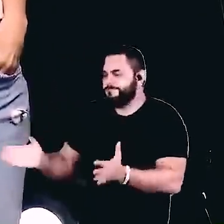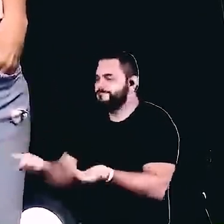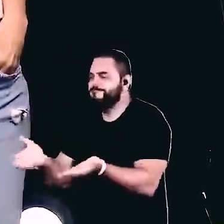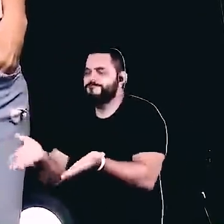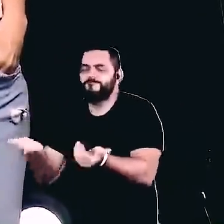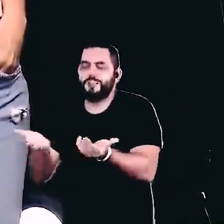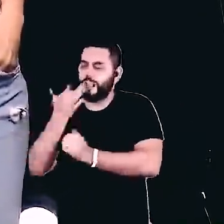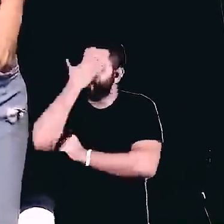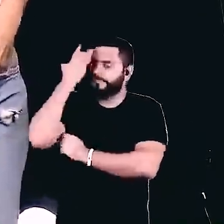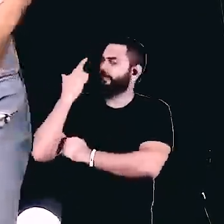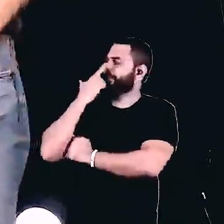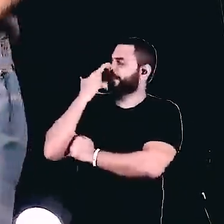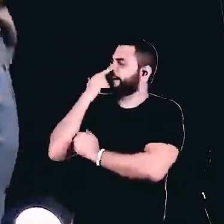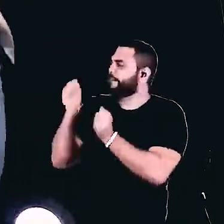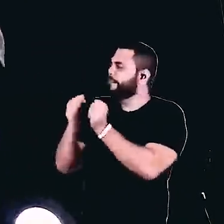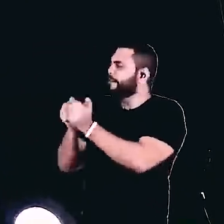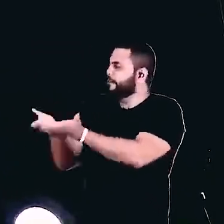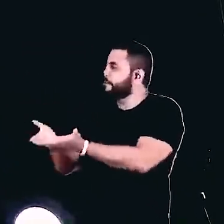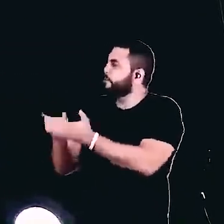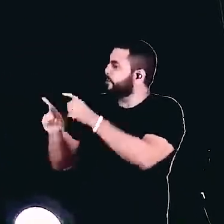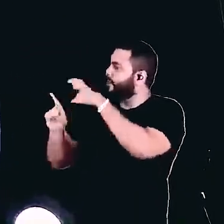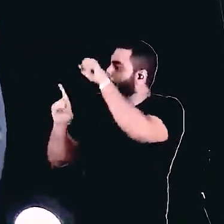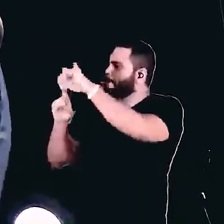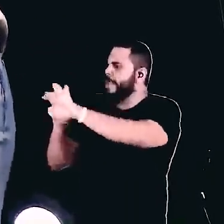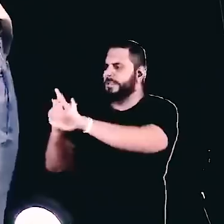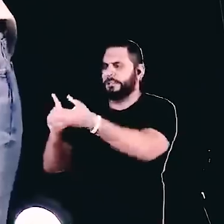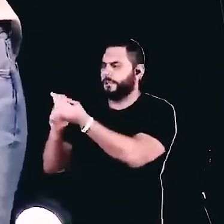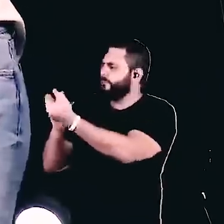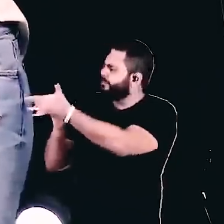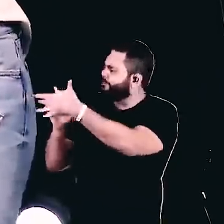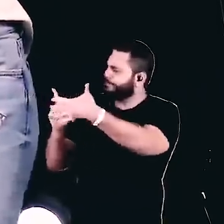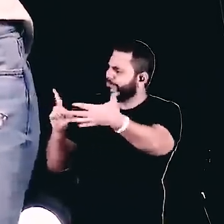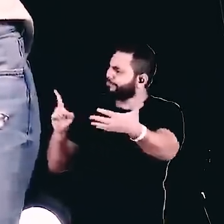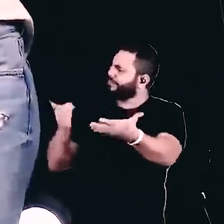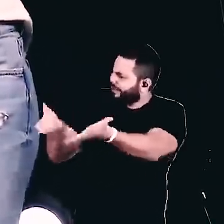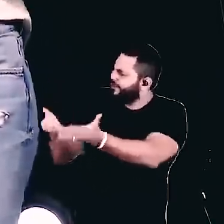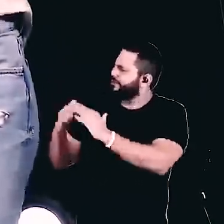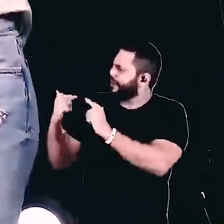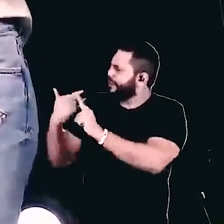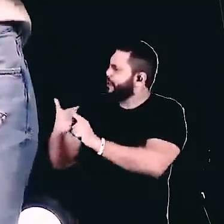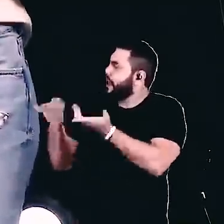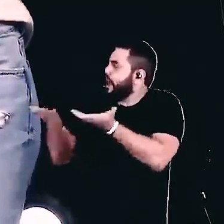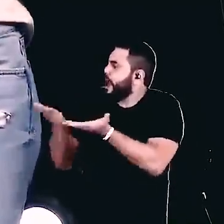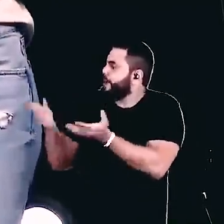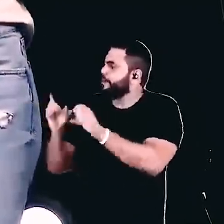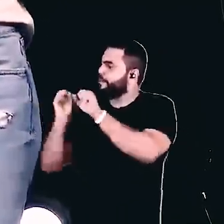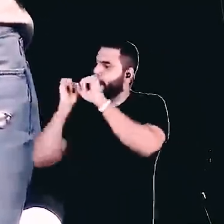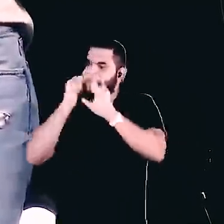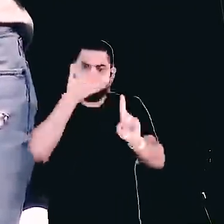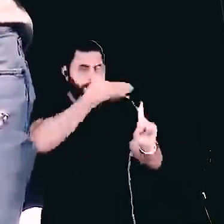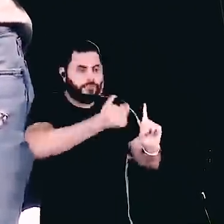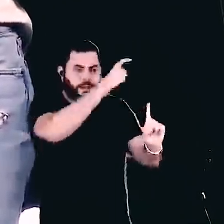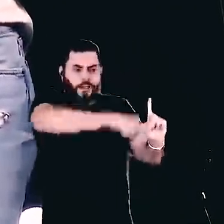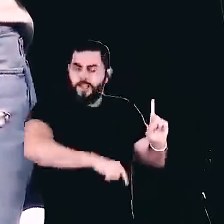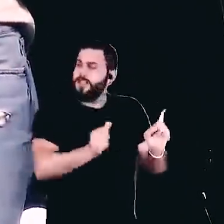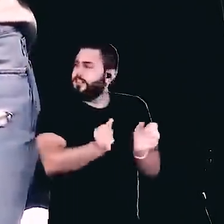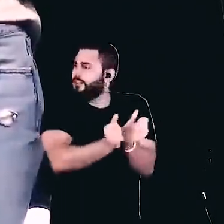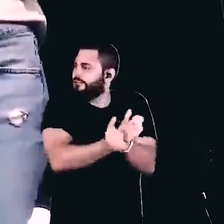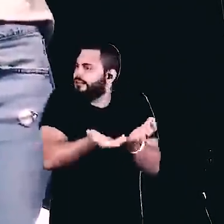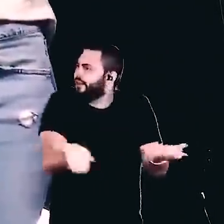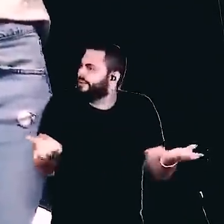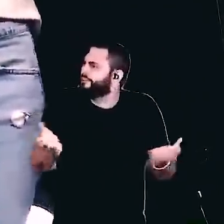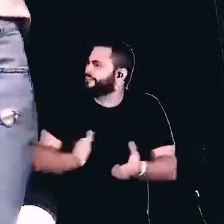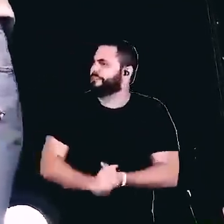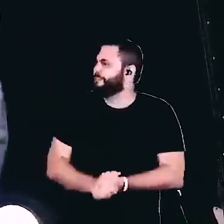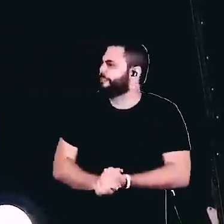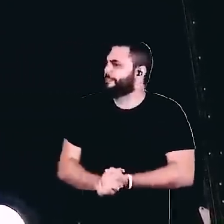Cristo. Você foi uma bênção para tantas pessoas aí na igreja, agora seja também para o seu escravo fugitivo. Eu